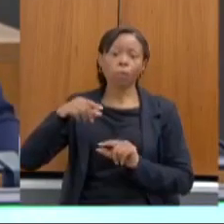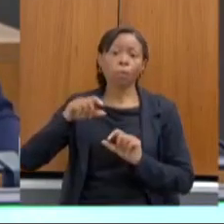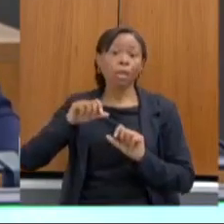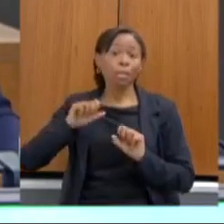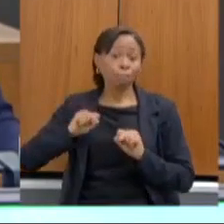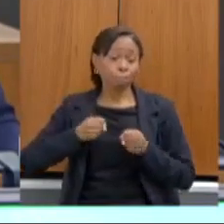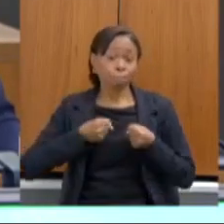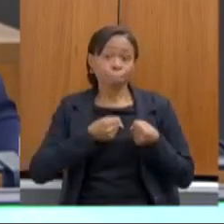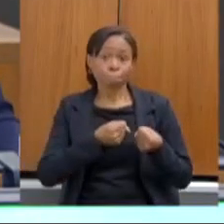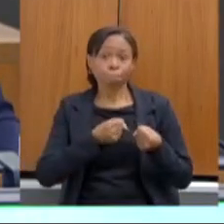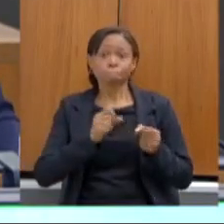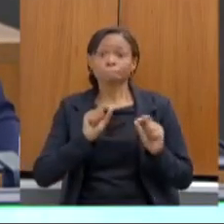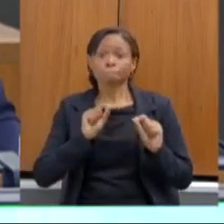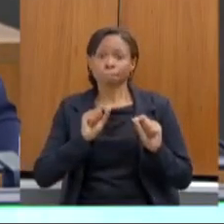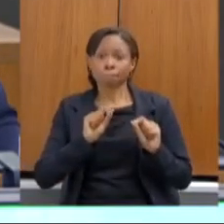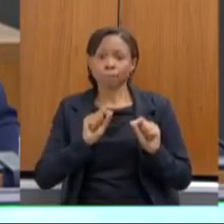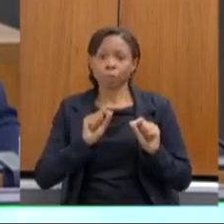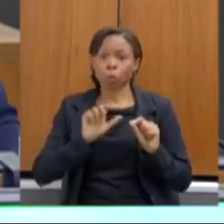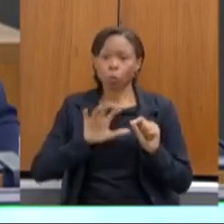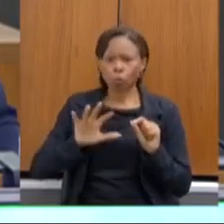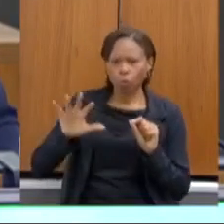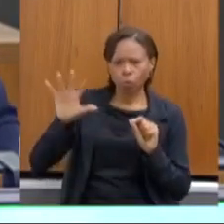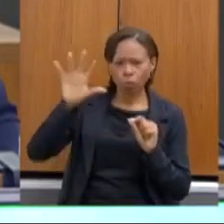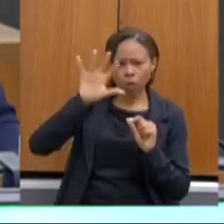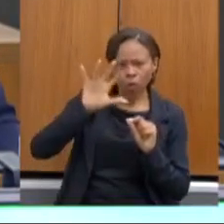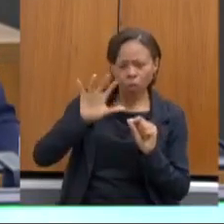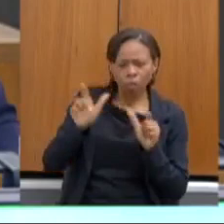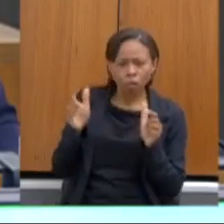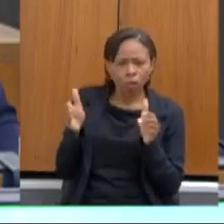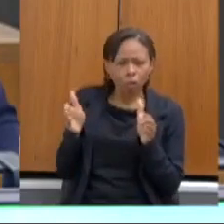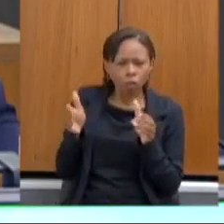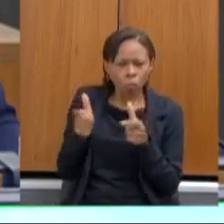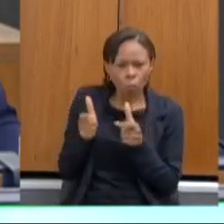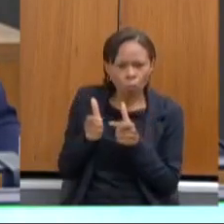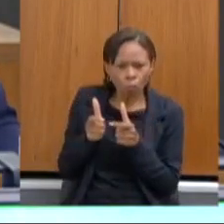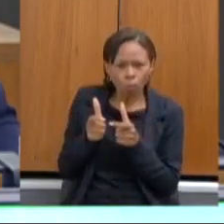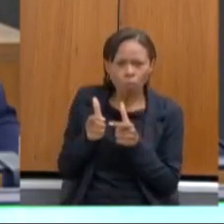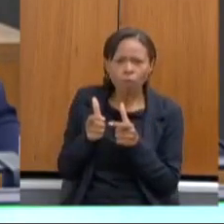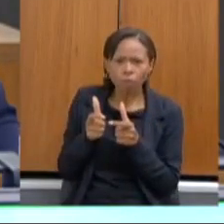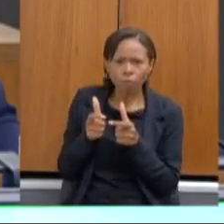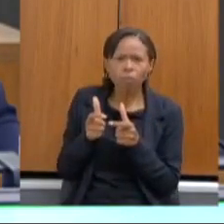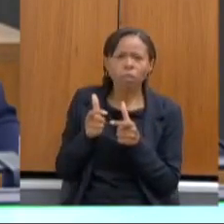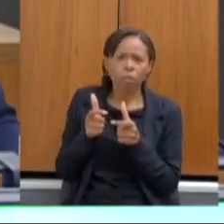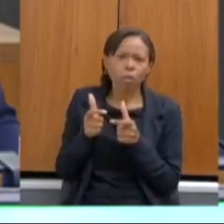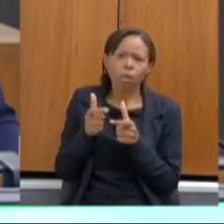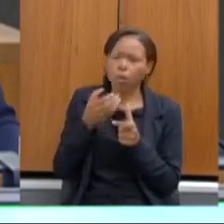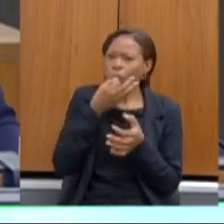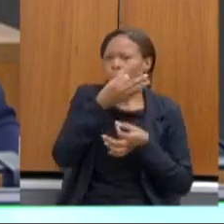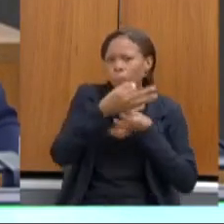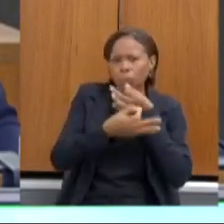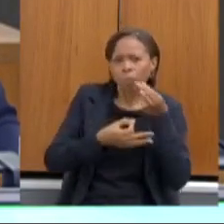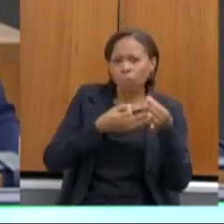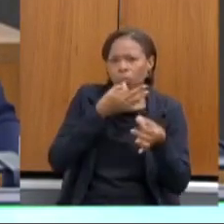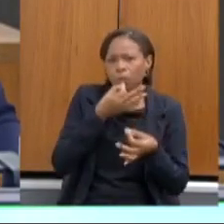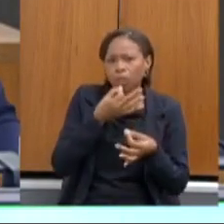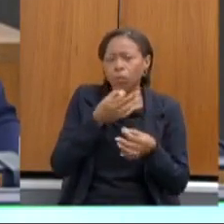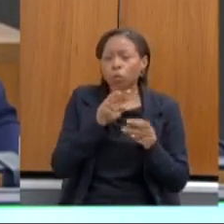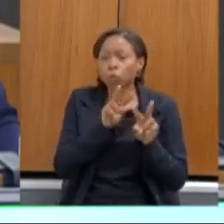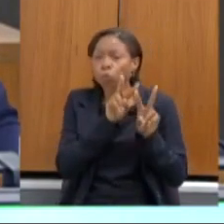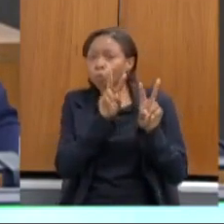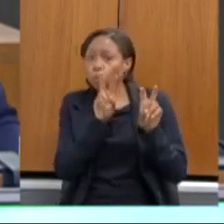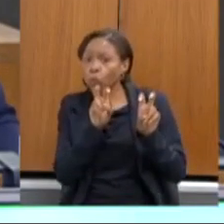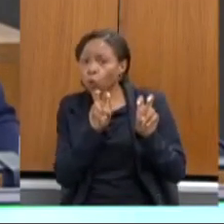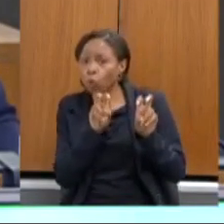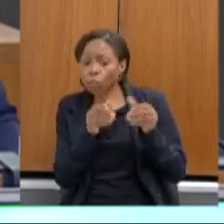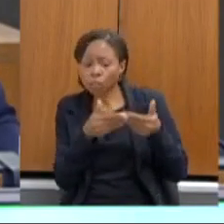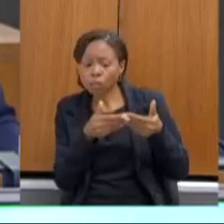consideração das microrregiões também nesse aspecto de evolução de onda Isso foi